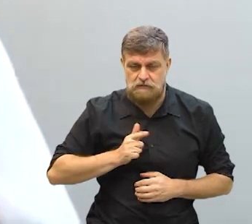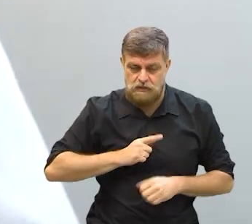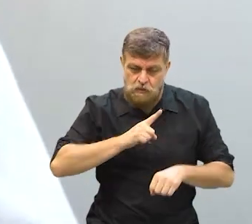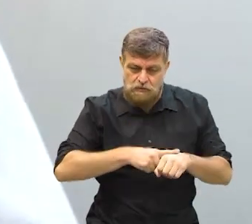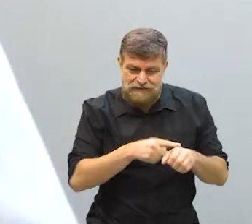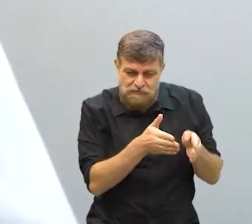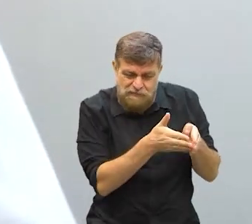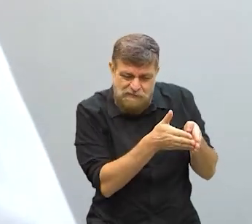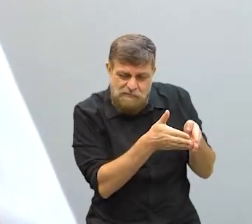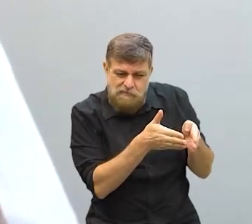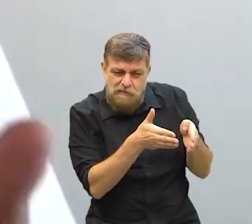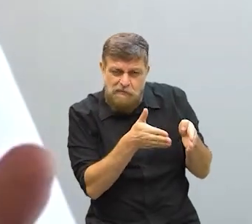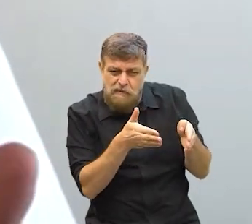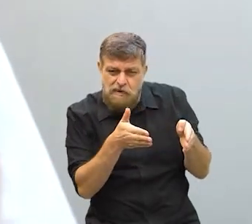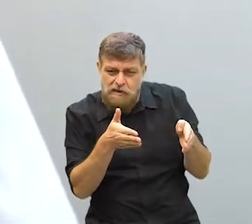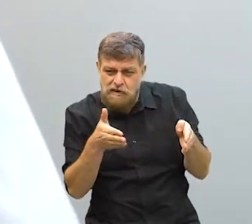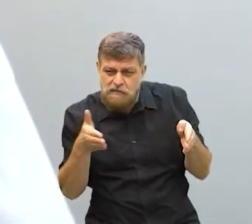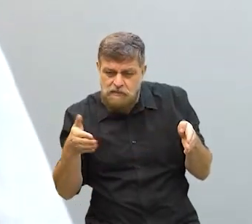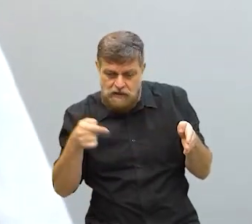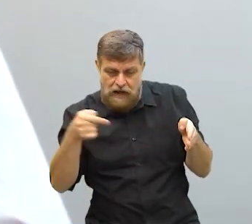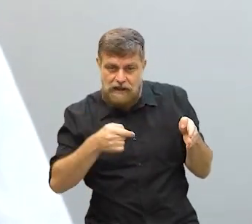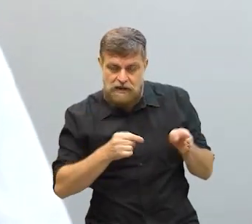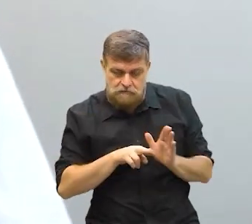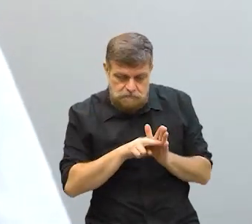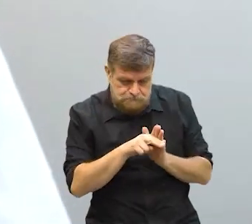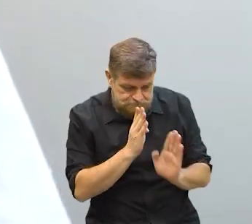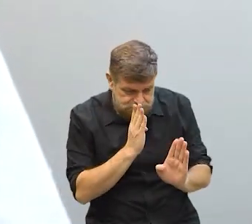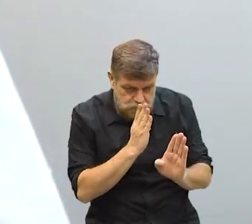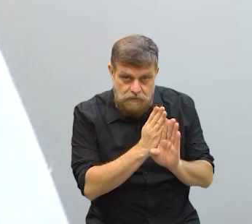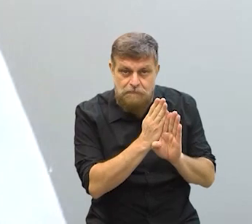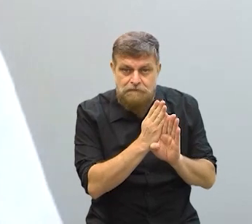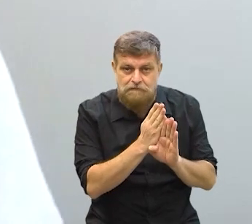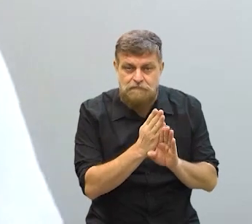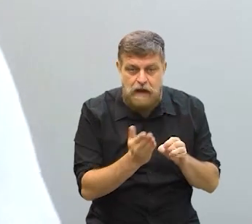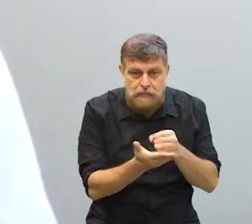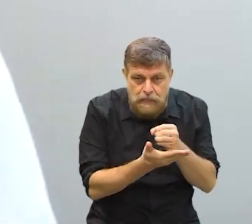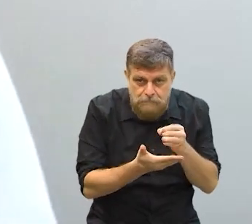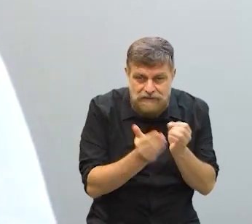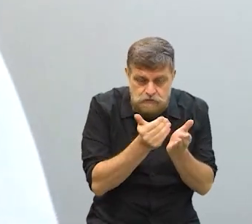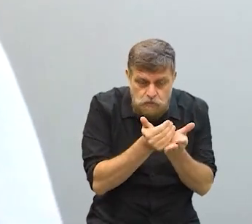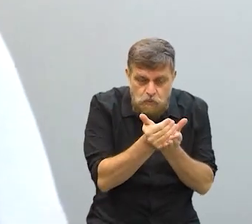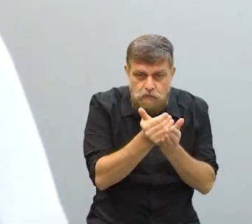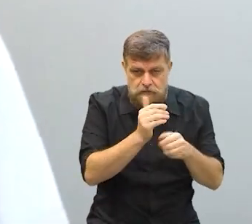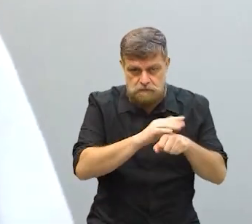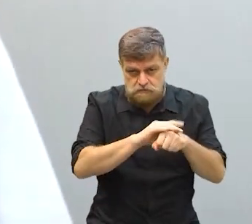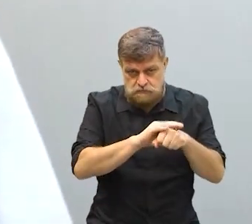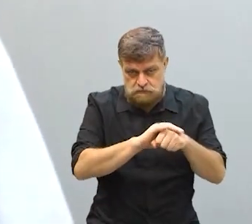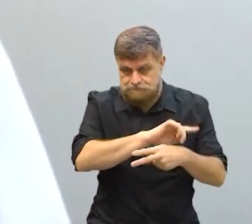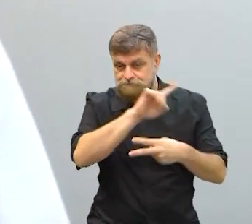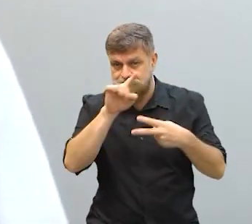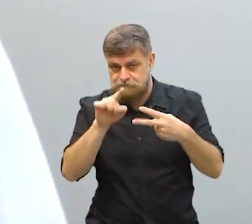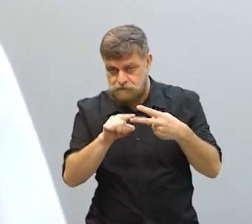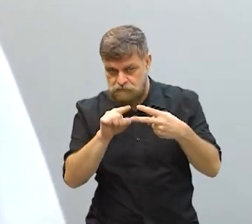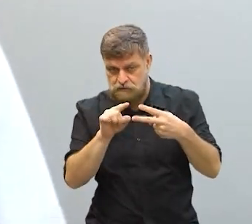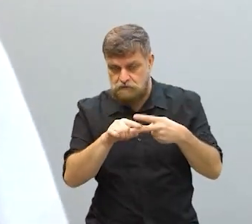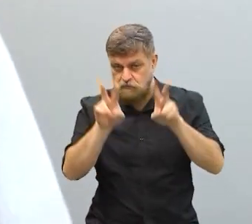uma janela, um período grande, onde a gente pode fazer o diagnóstico dessa doença ainda numa fase precoce. Aí vem o segundo